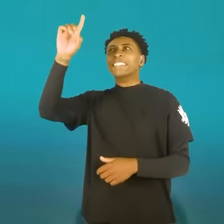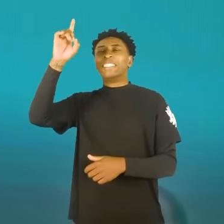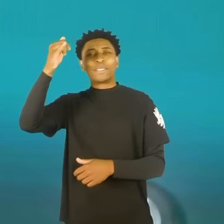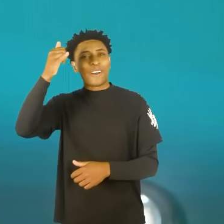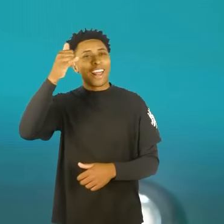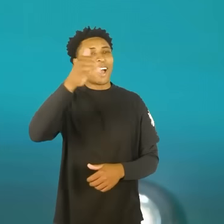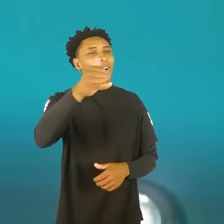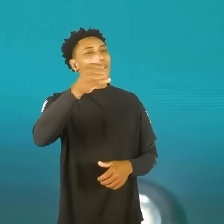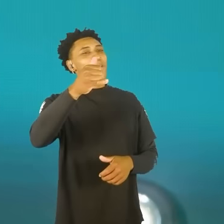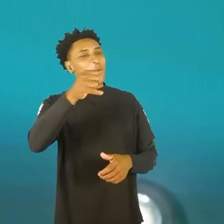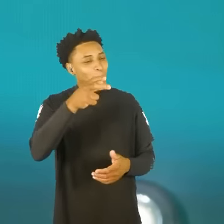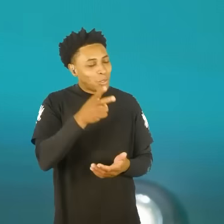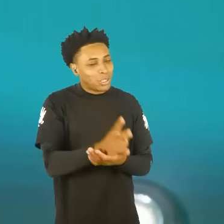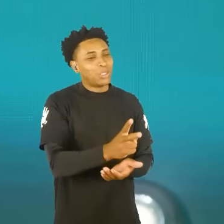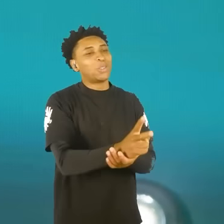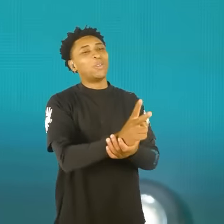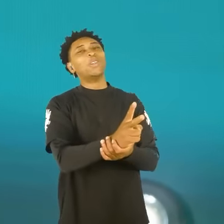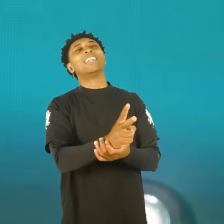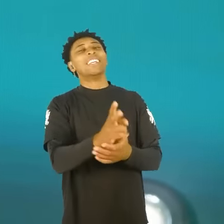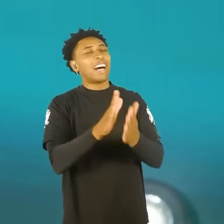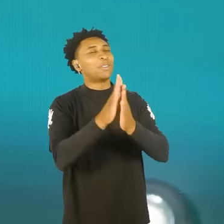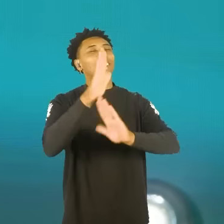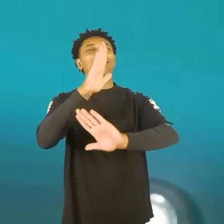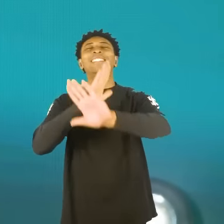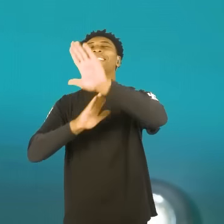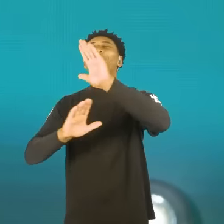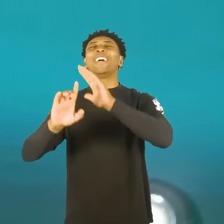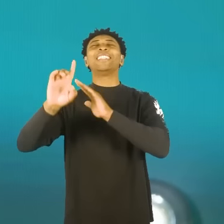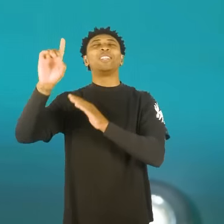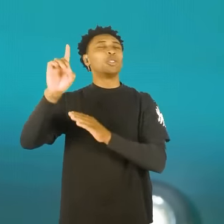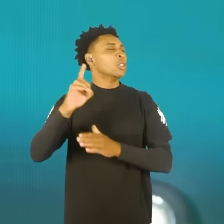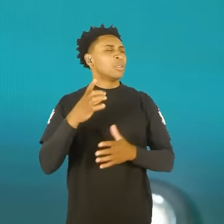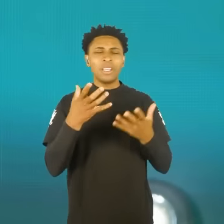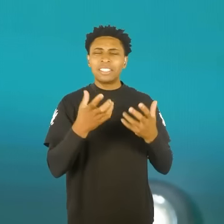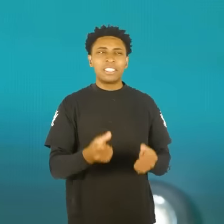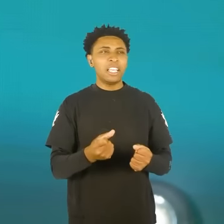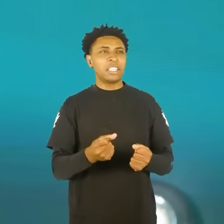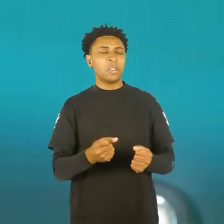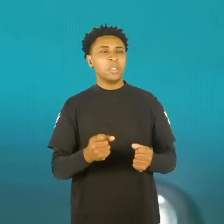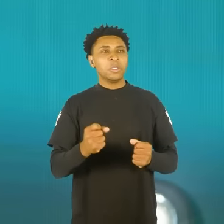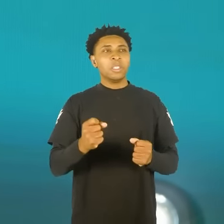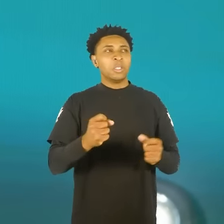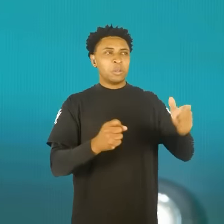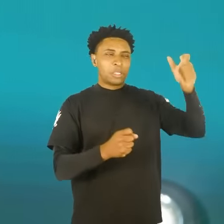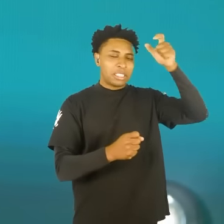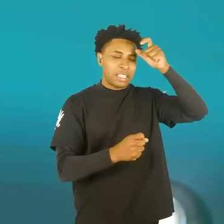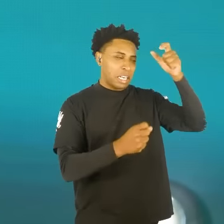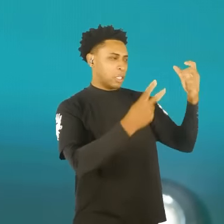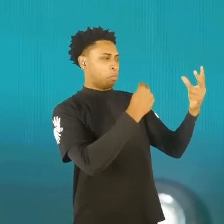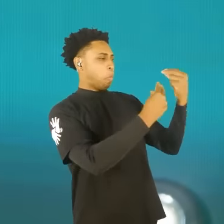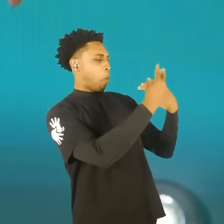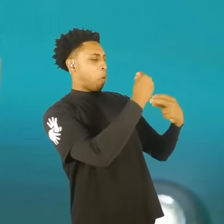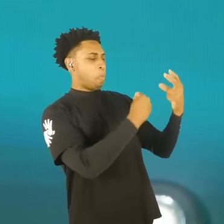altar: continue preservando a sua adoração. Não aceita a pressão. Satanás odeia quando